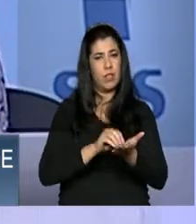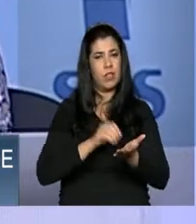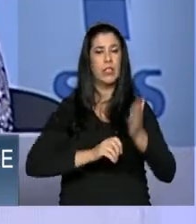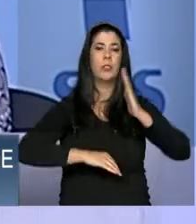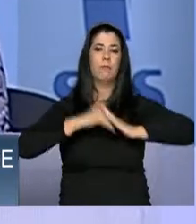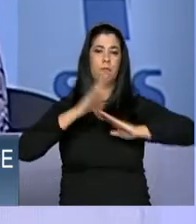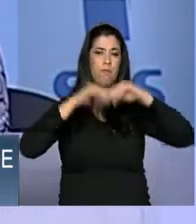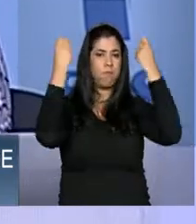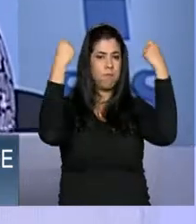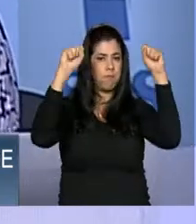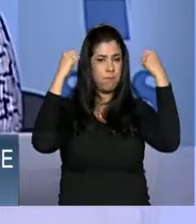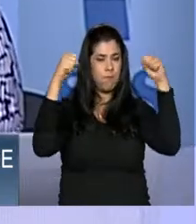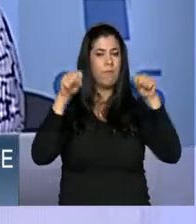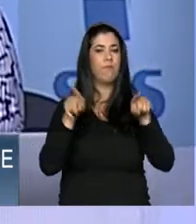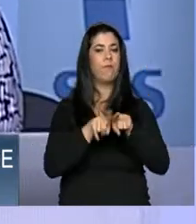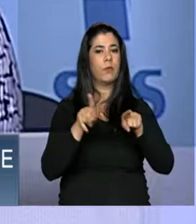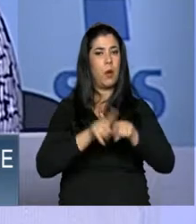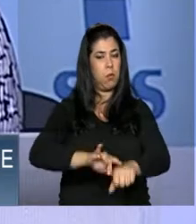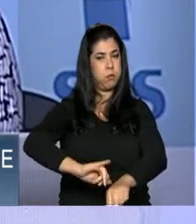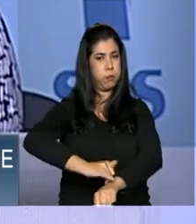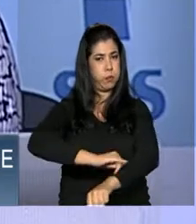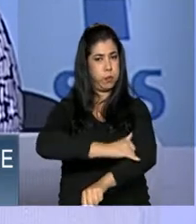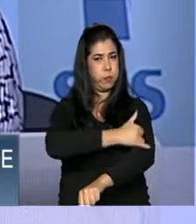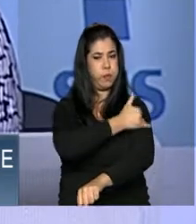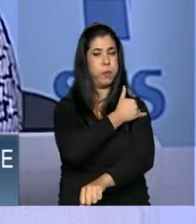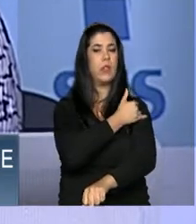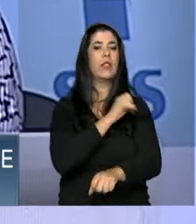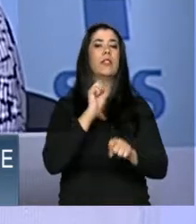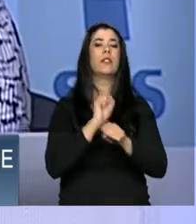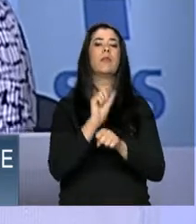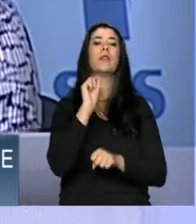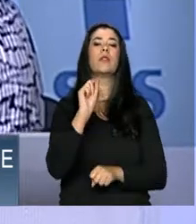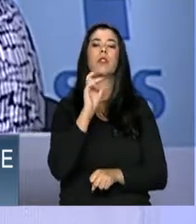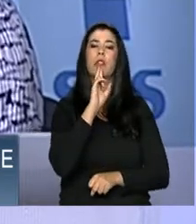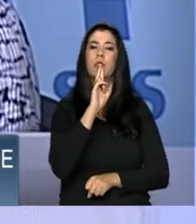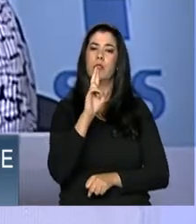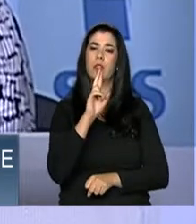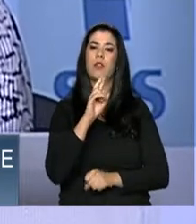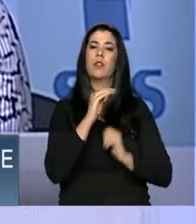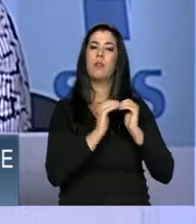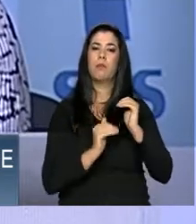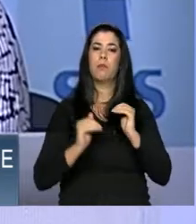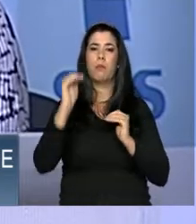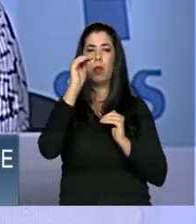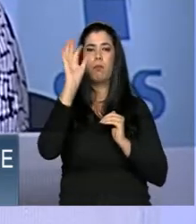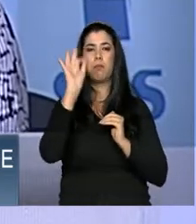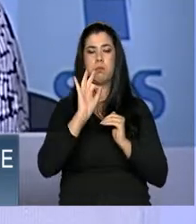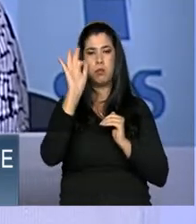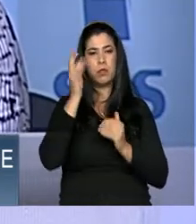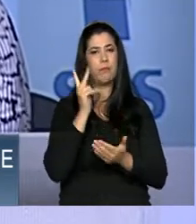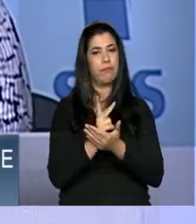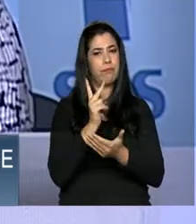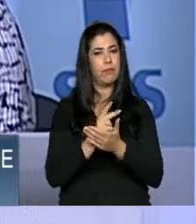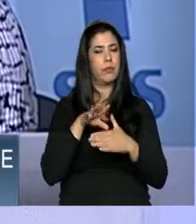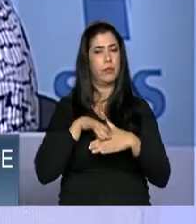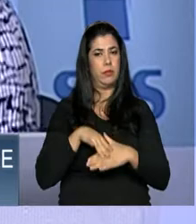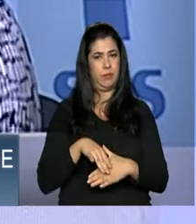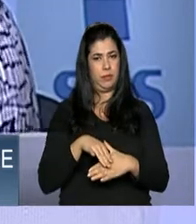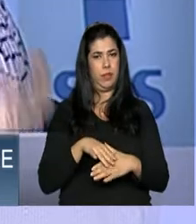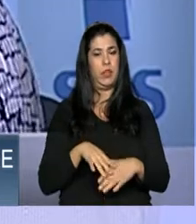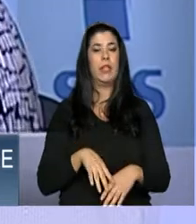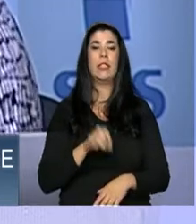atividade física, aumento do excesso de peso, da obesidade, se espera um crescimento dessas prevalências. O nível